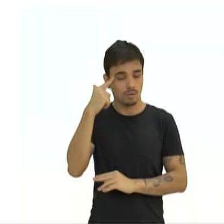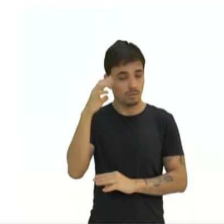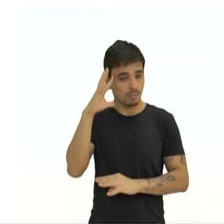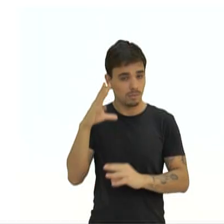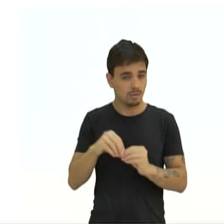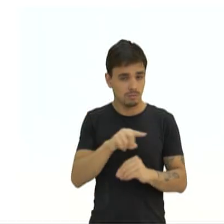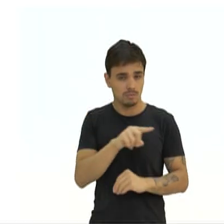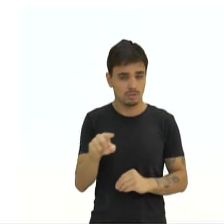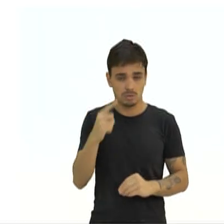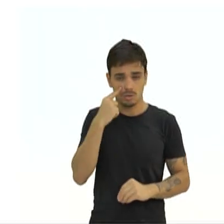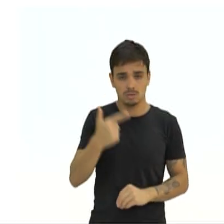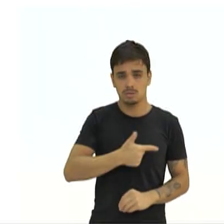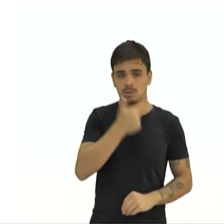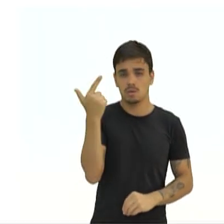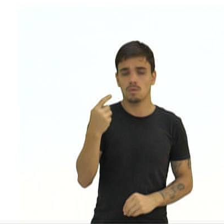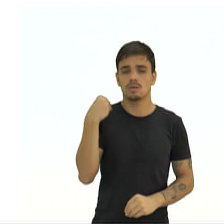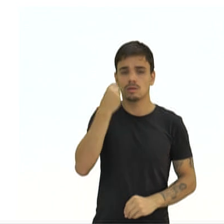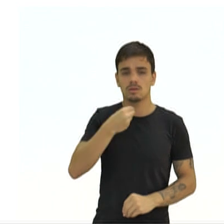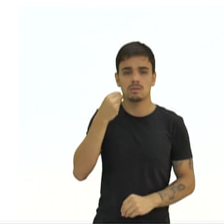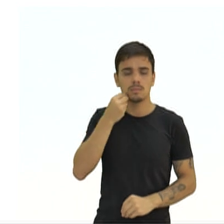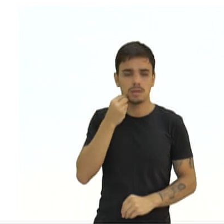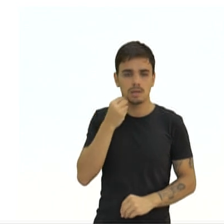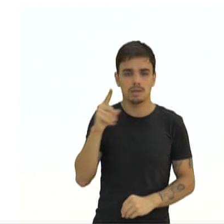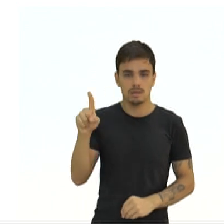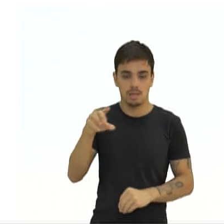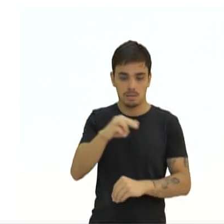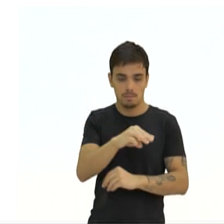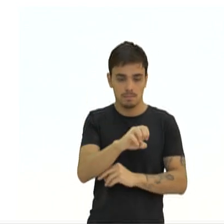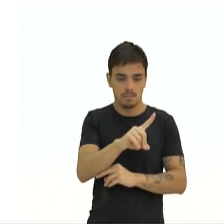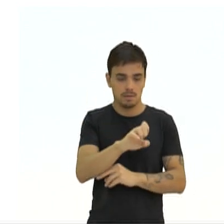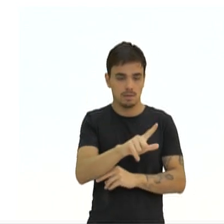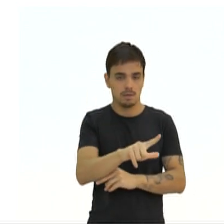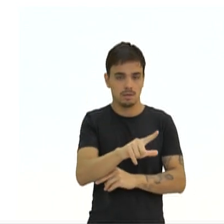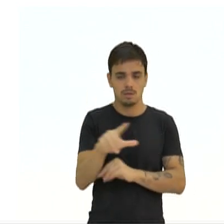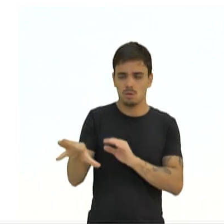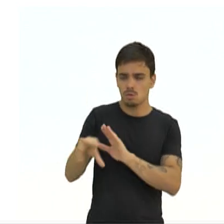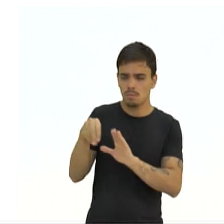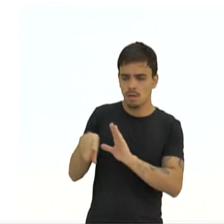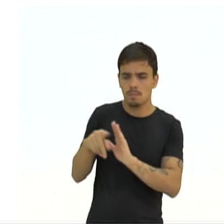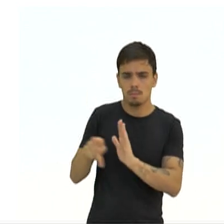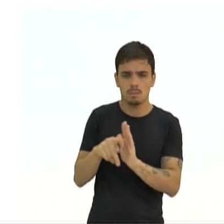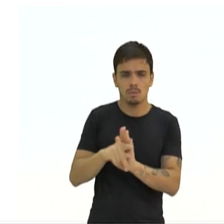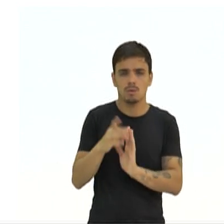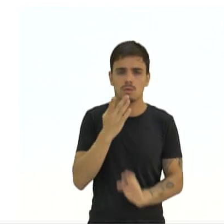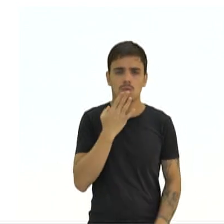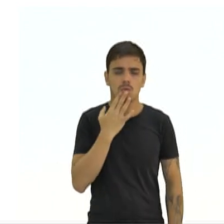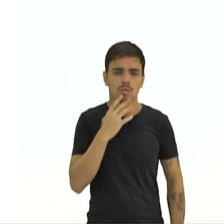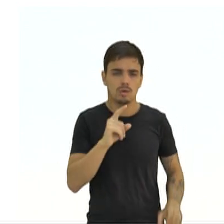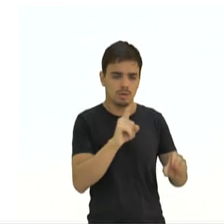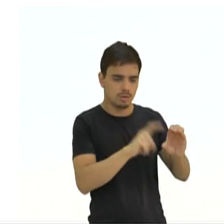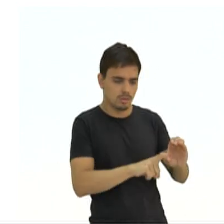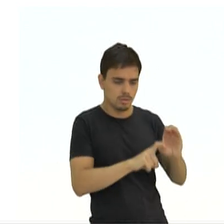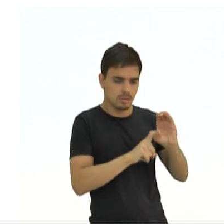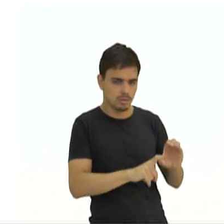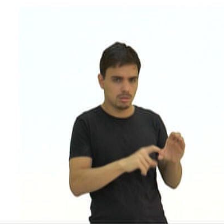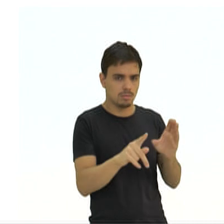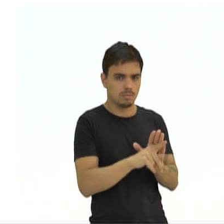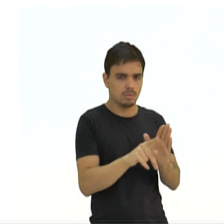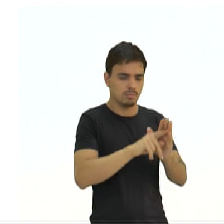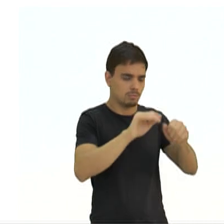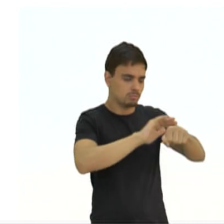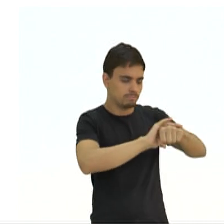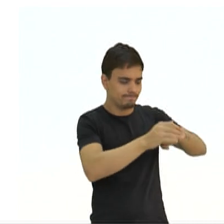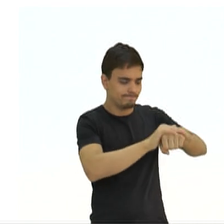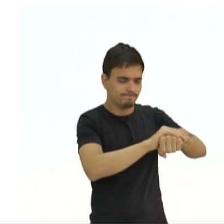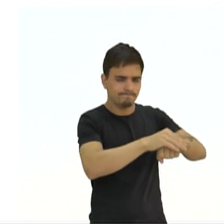na segunda experiência médico concluiu que a herança da cor era de dependente da herança da